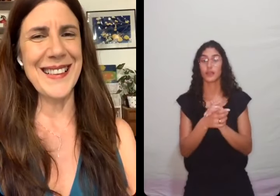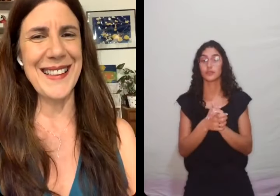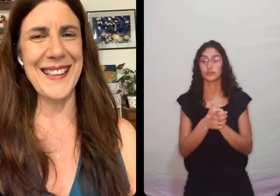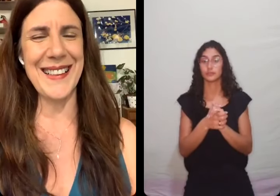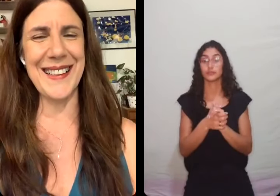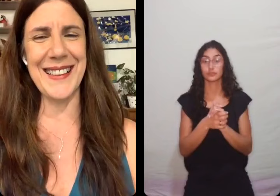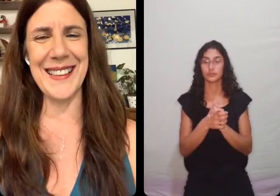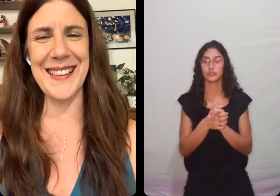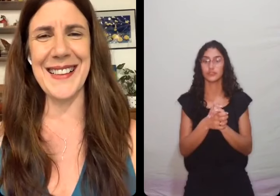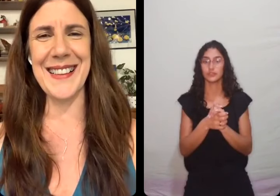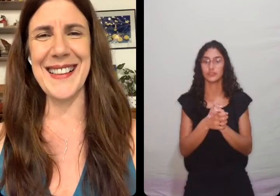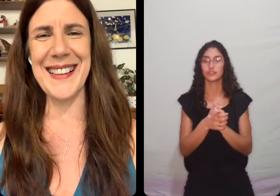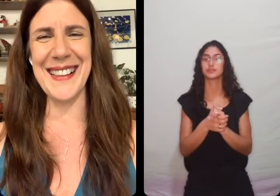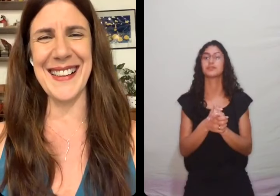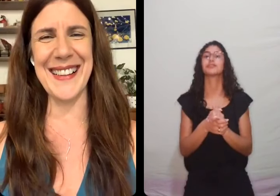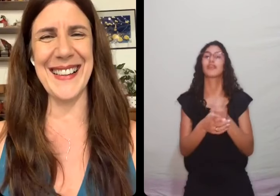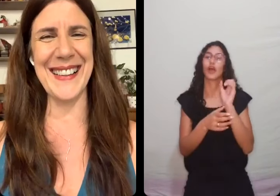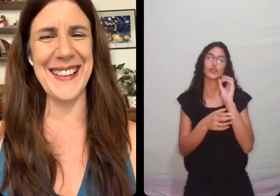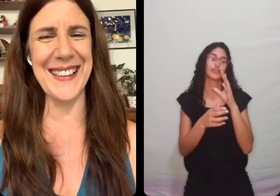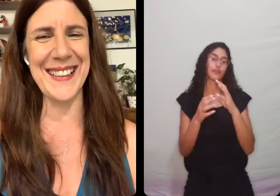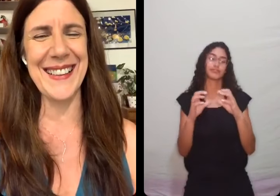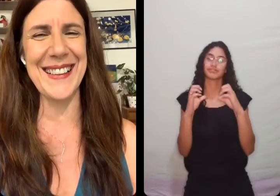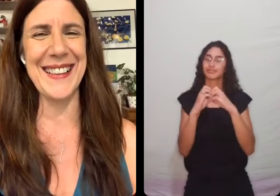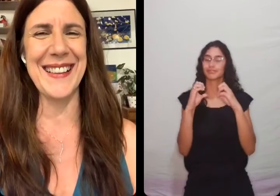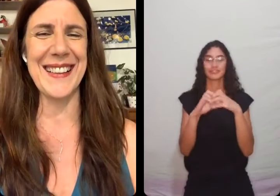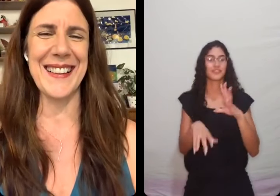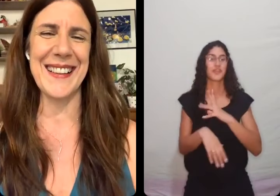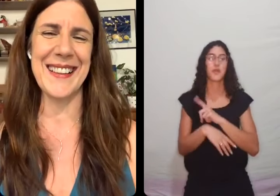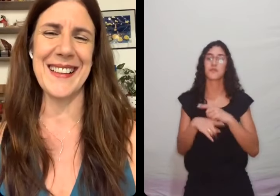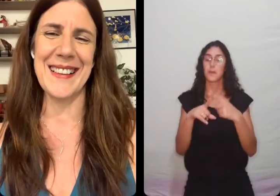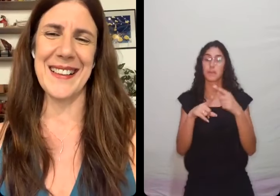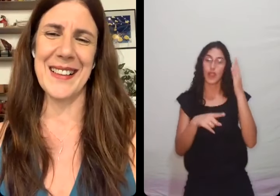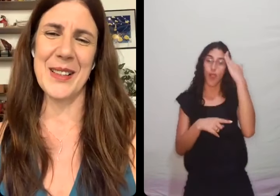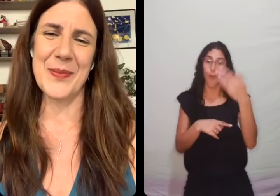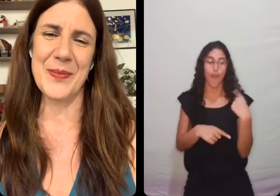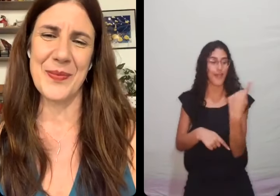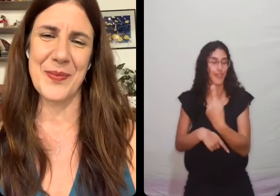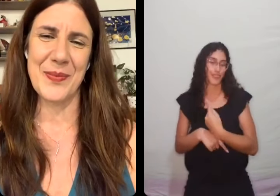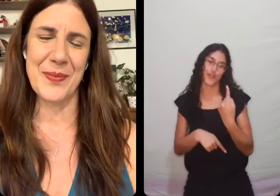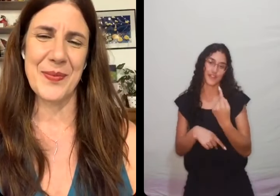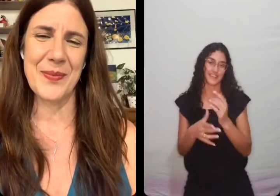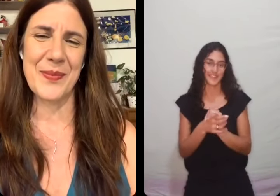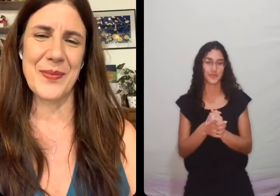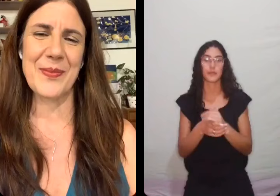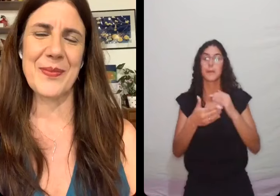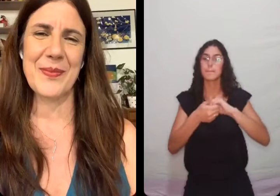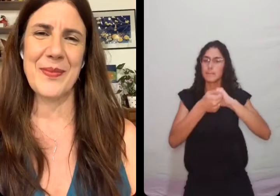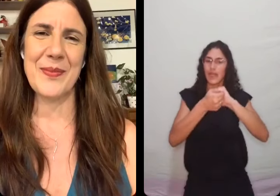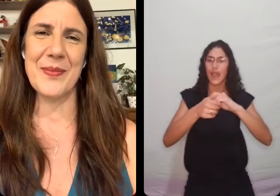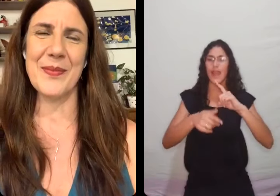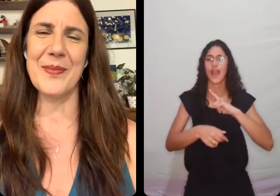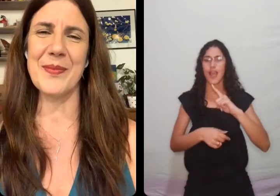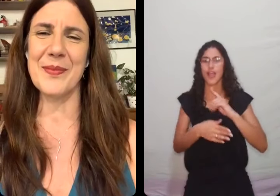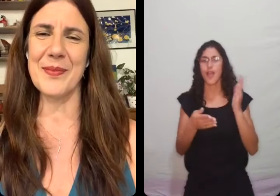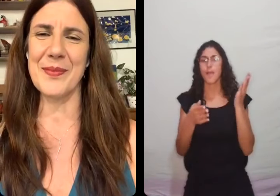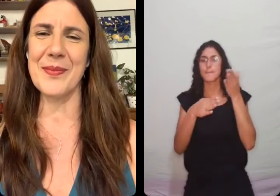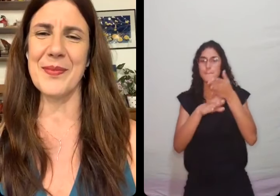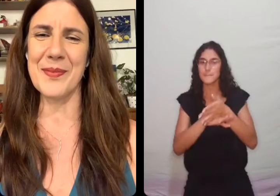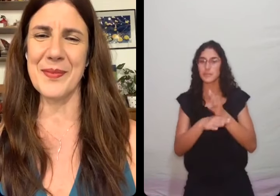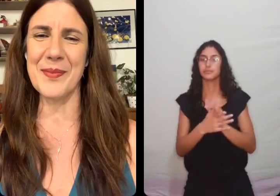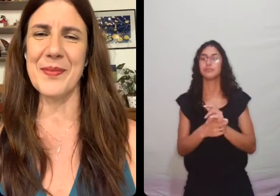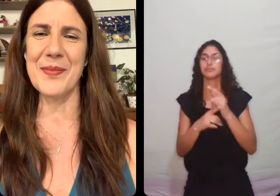Ai, só corações, Justara, porque a honra é toda nossa. Essa parceria veio e a live para encerrar